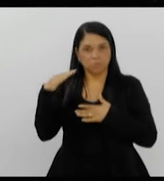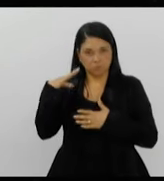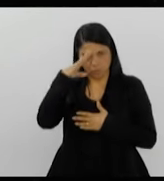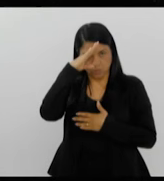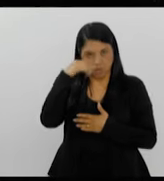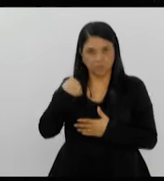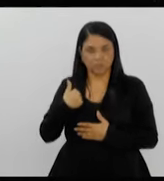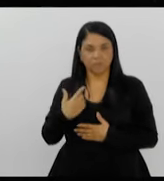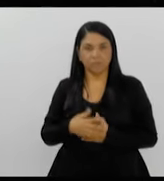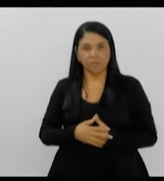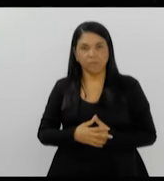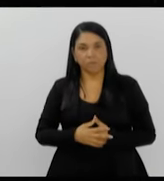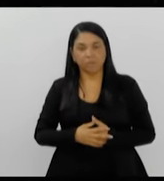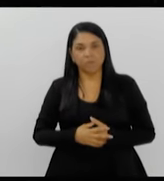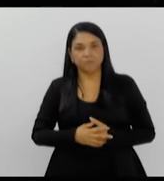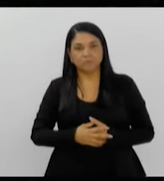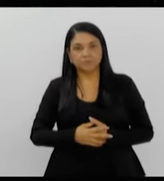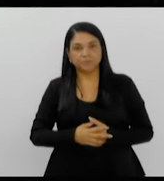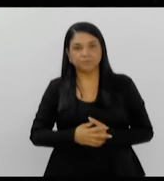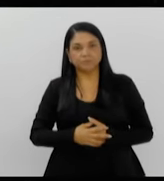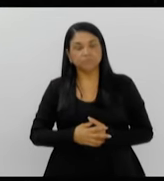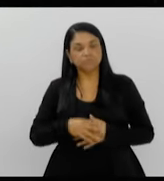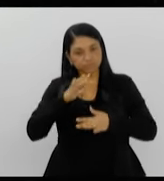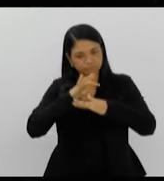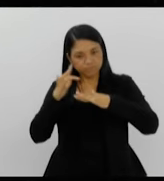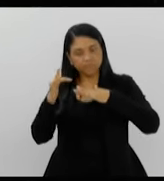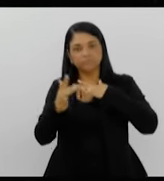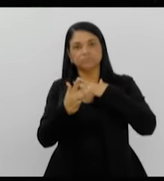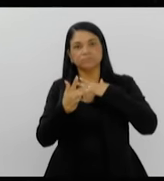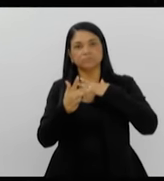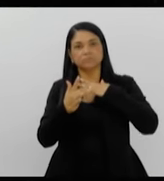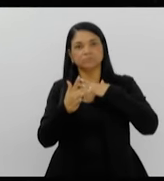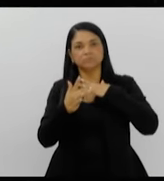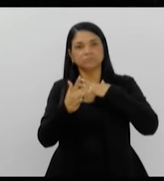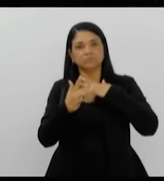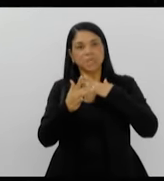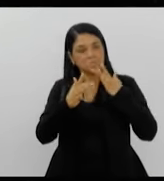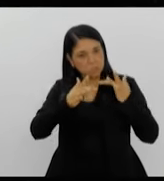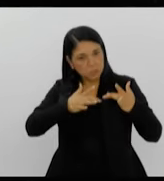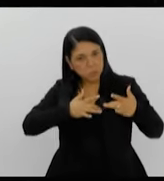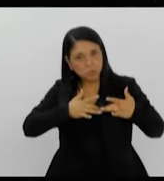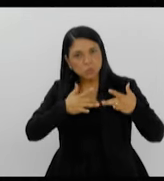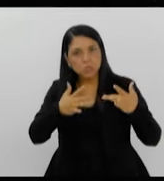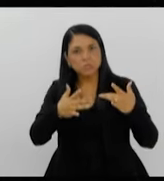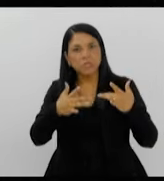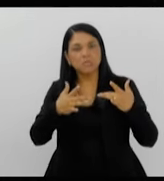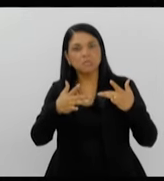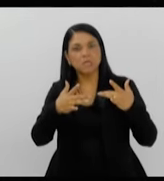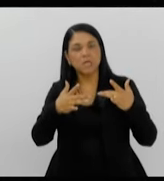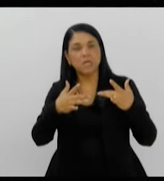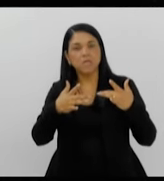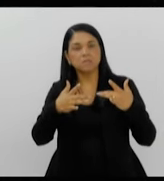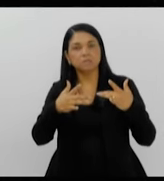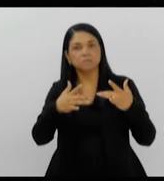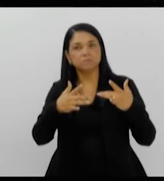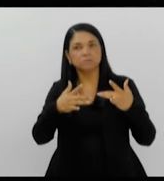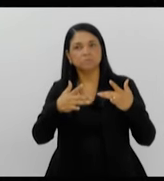antibolsonarista e fui pra rede me solidarizar e